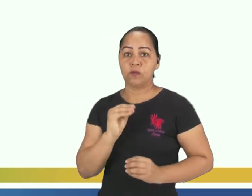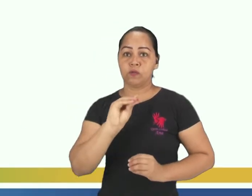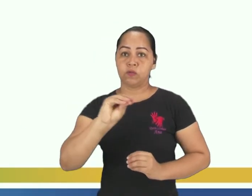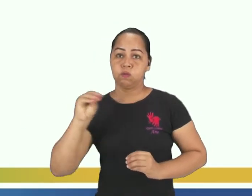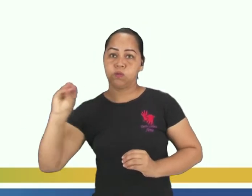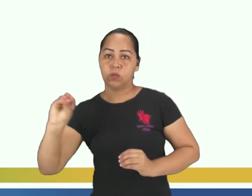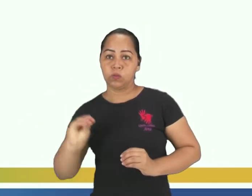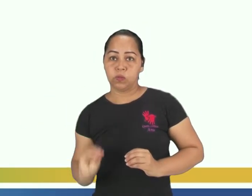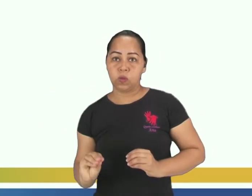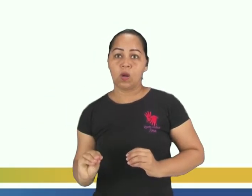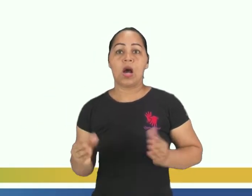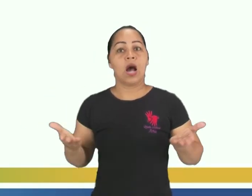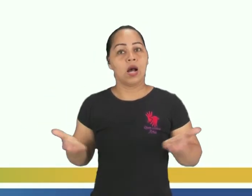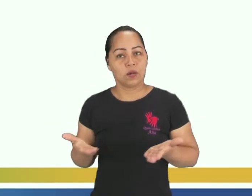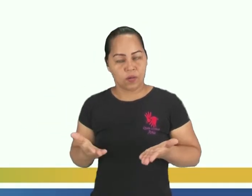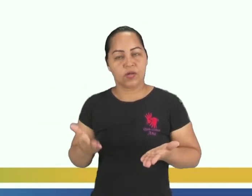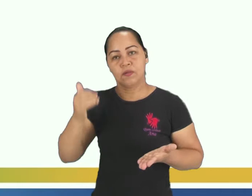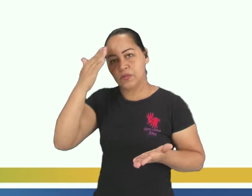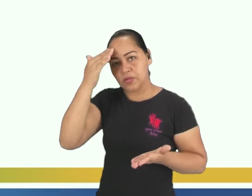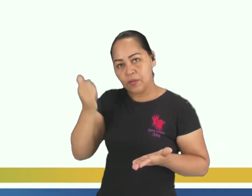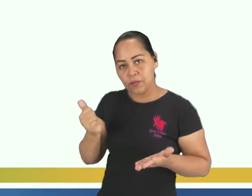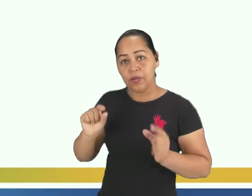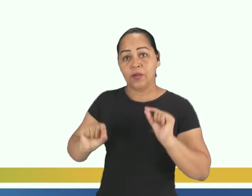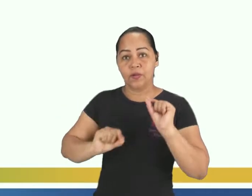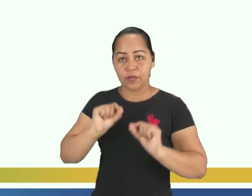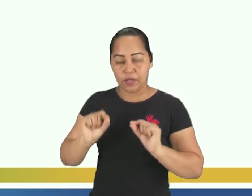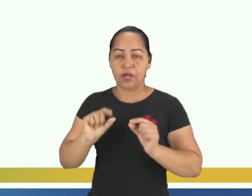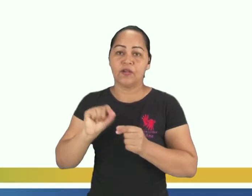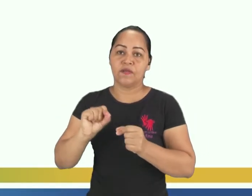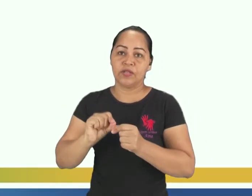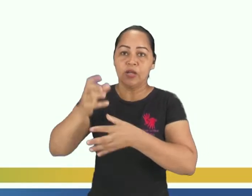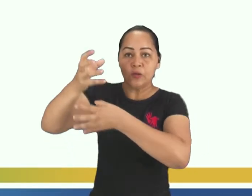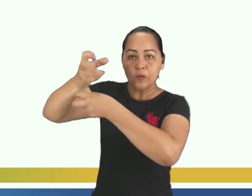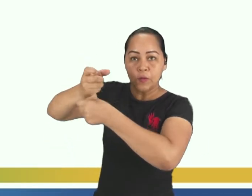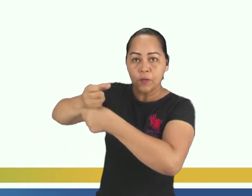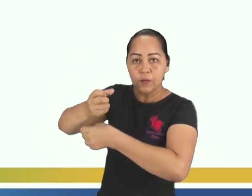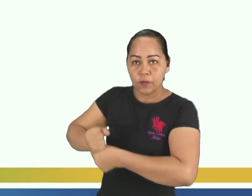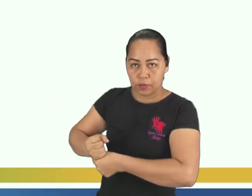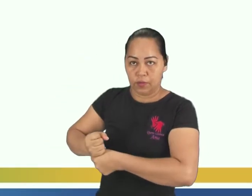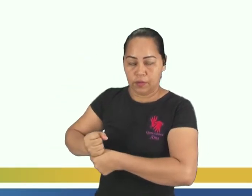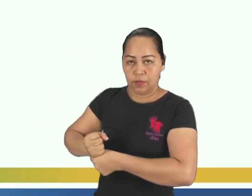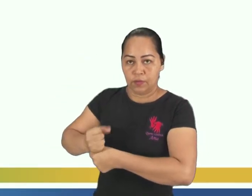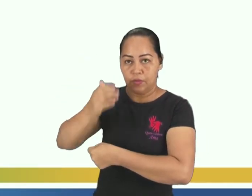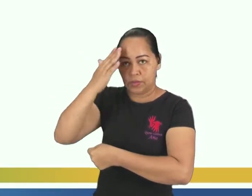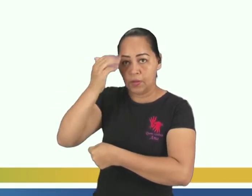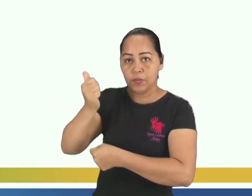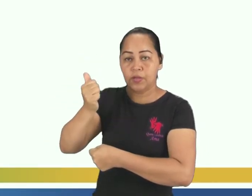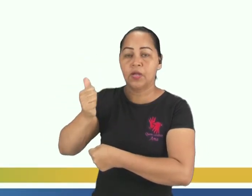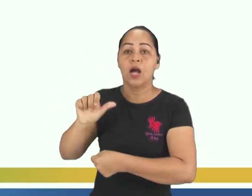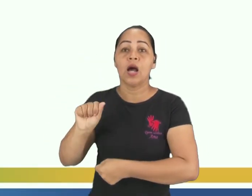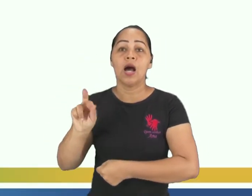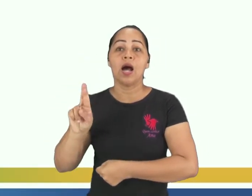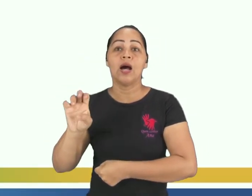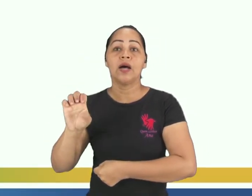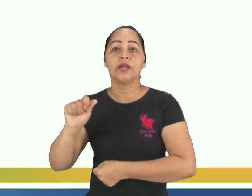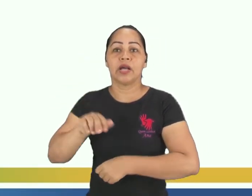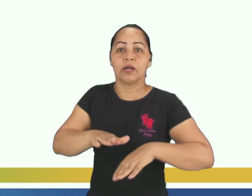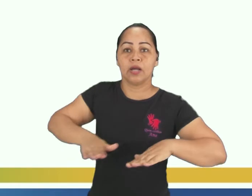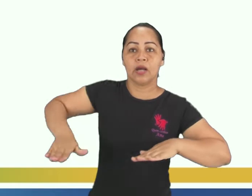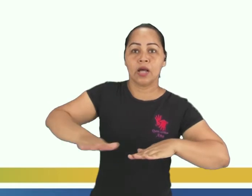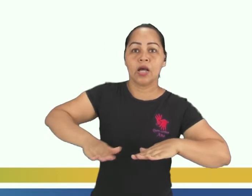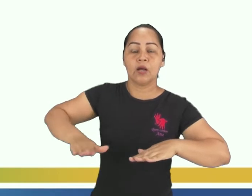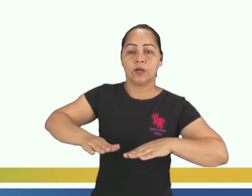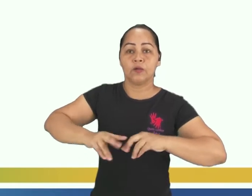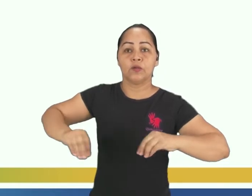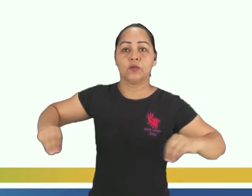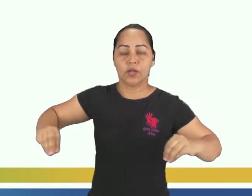serão gastos nessa obra, precisaremos encontrar a área desse terreno. Observe aí que a área desse triângulo vai